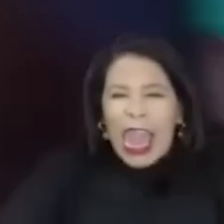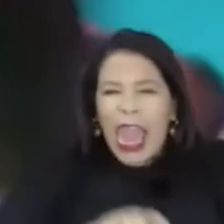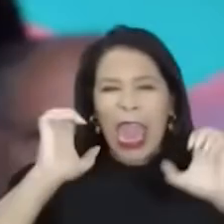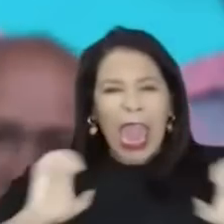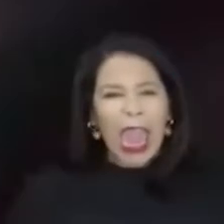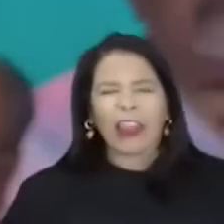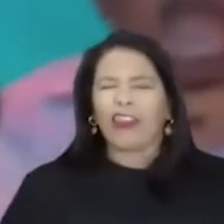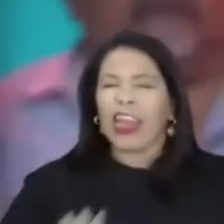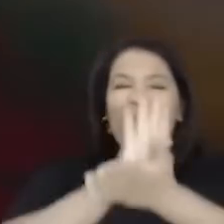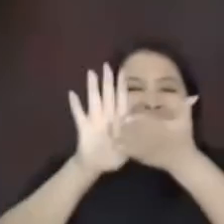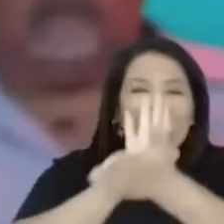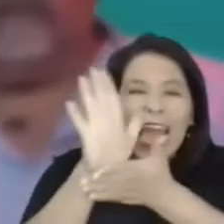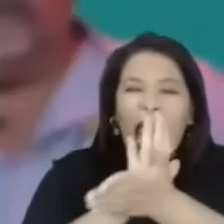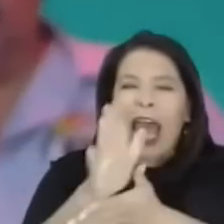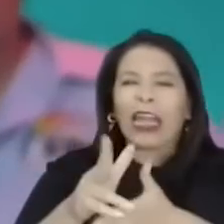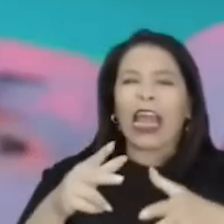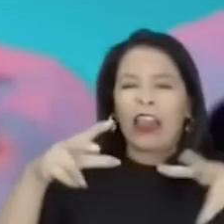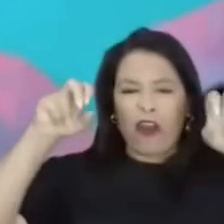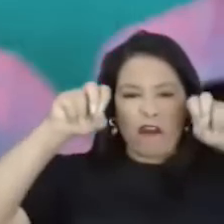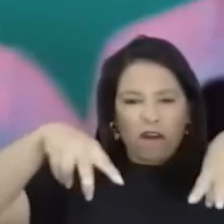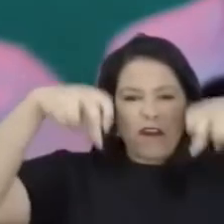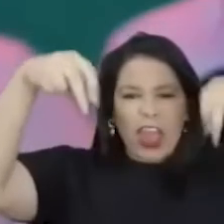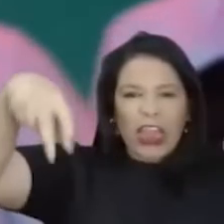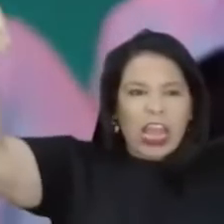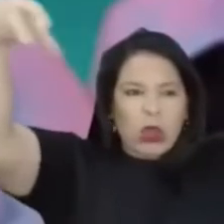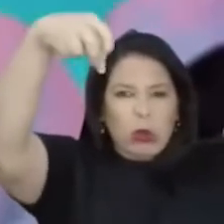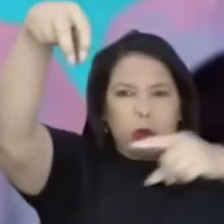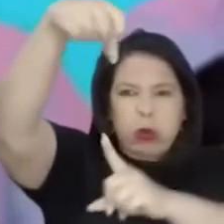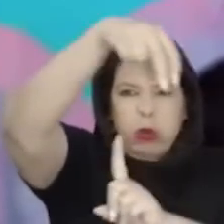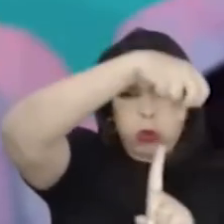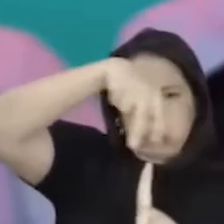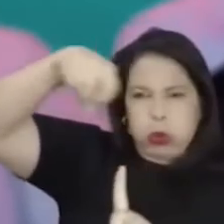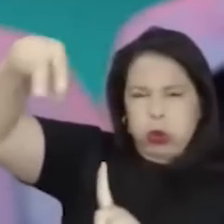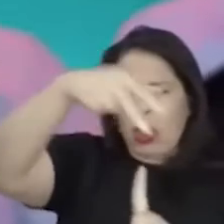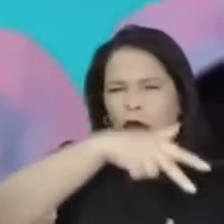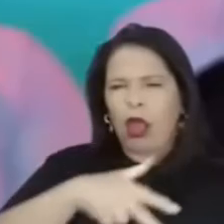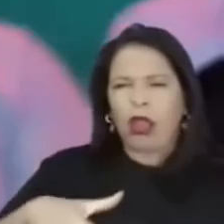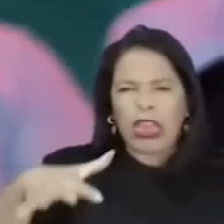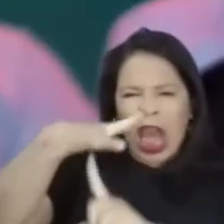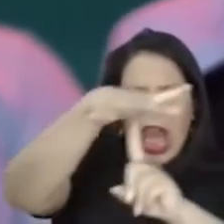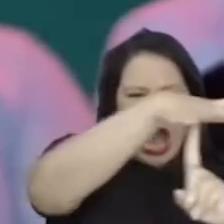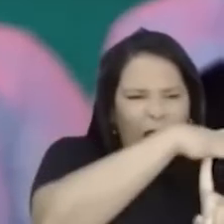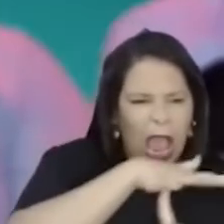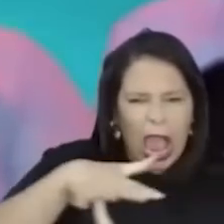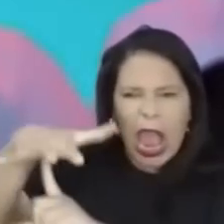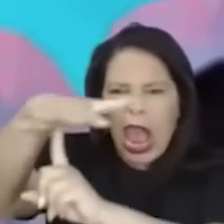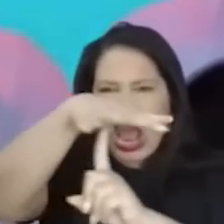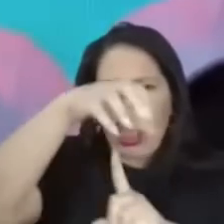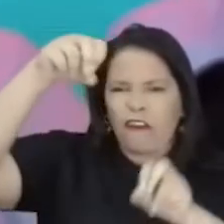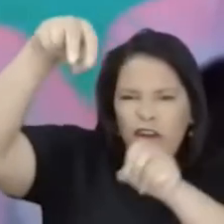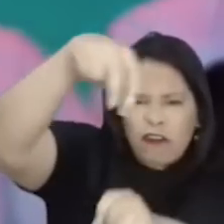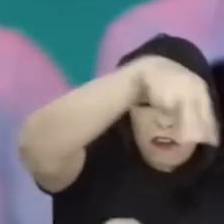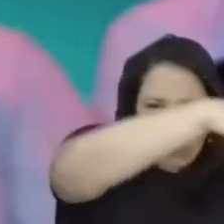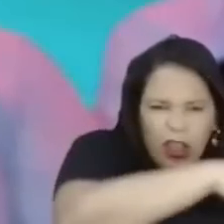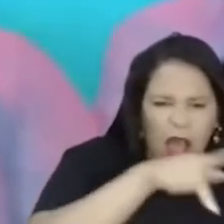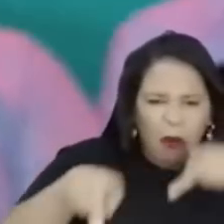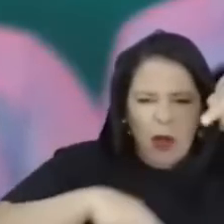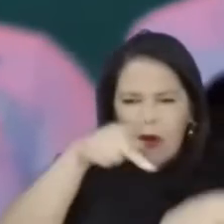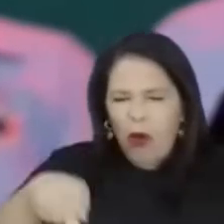jogar veneno nas pessoas que estavam lá, não levando em conta que tinha homens, mulheres e